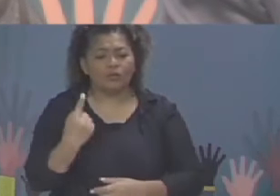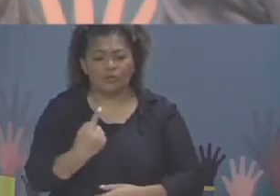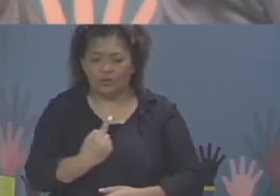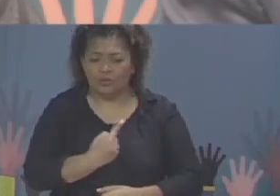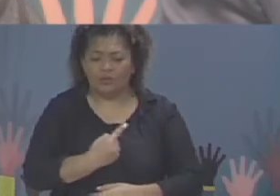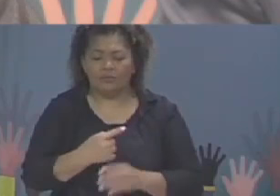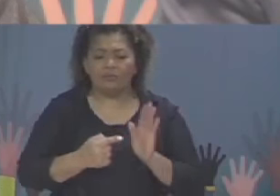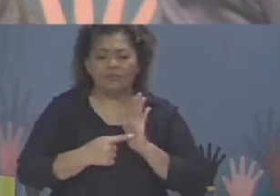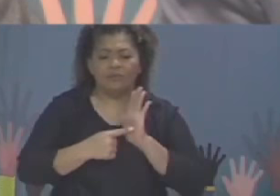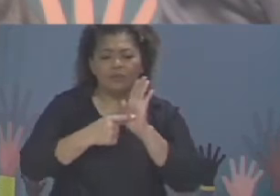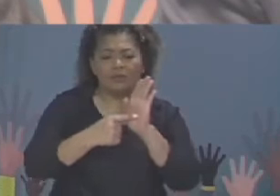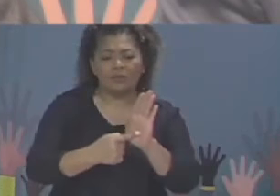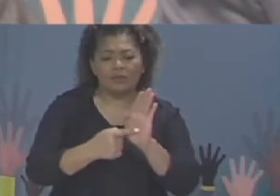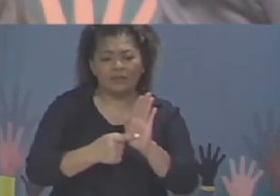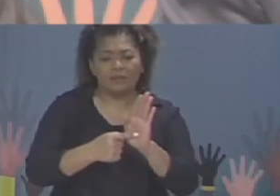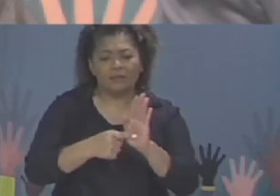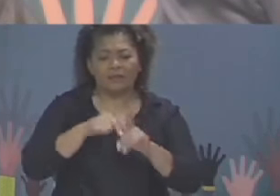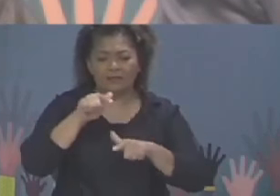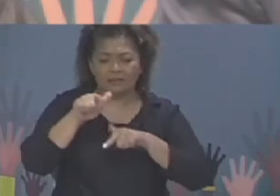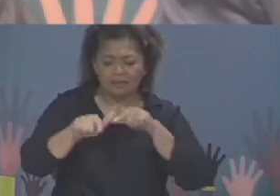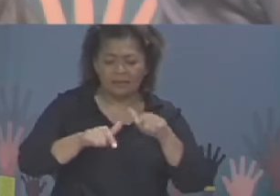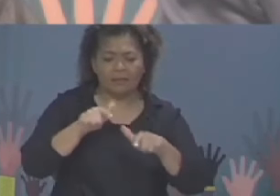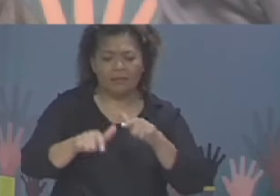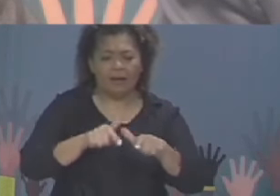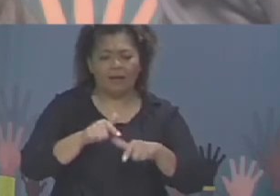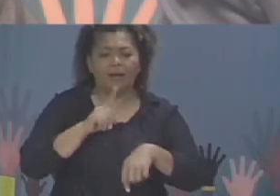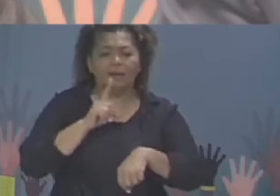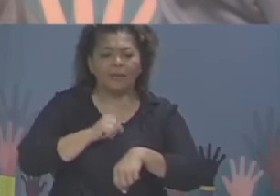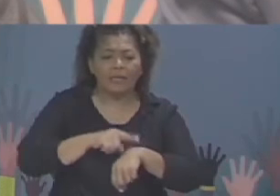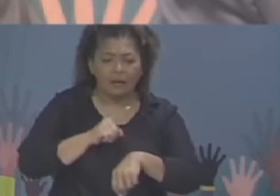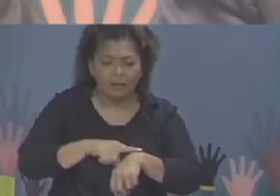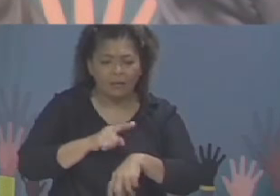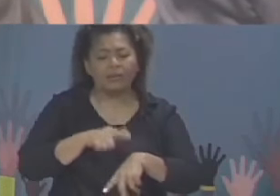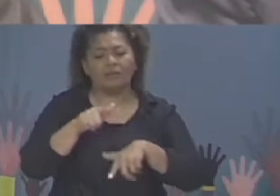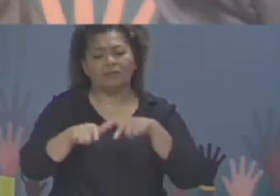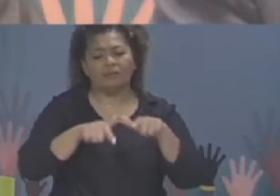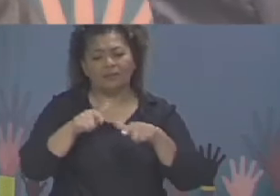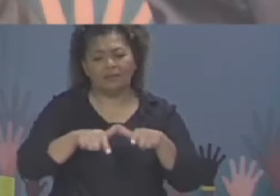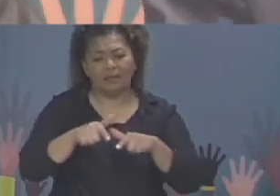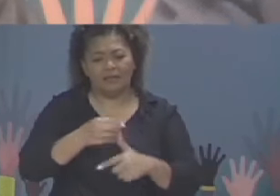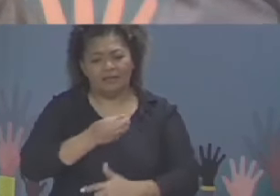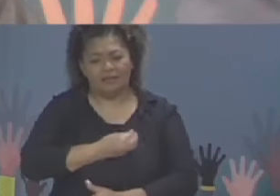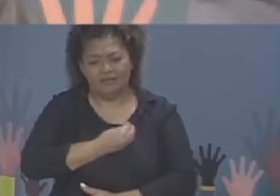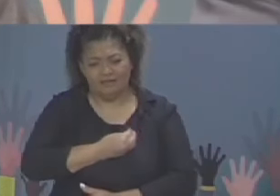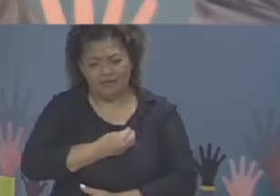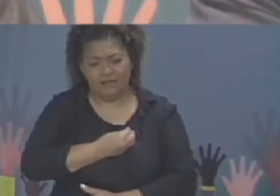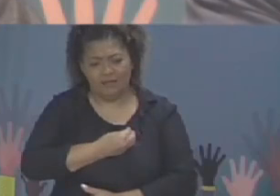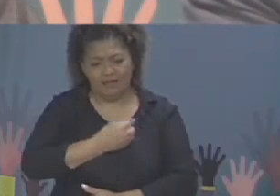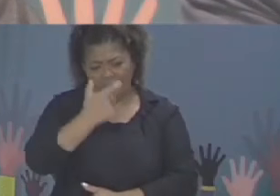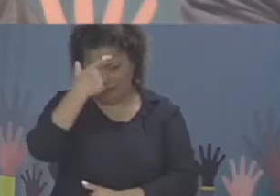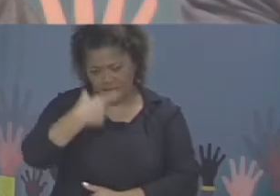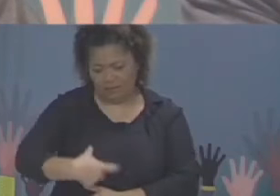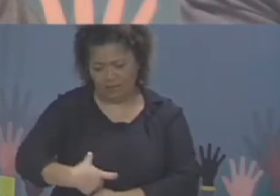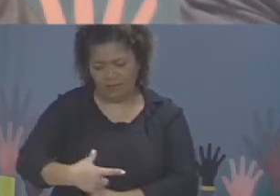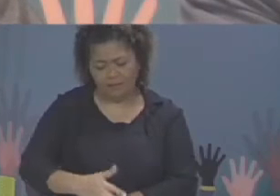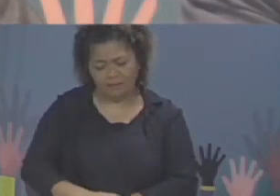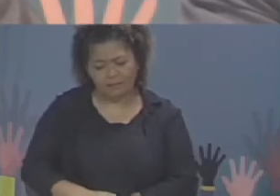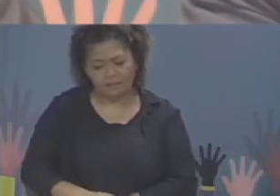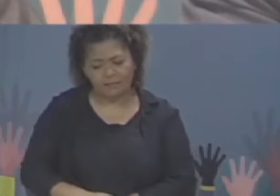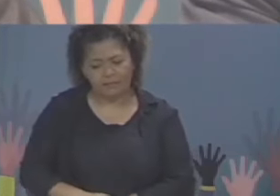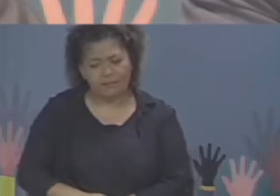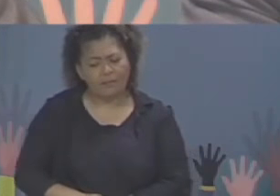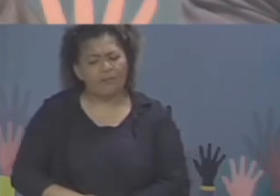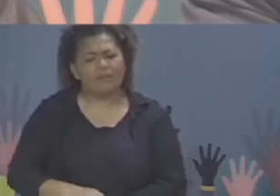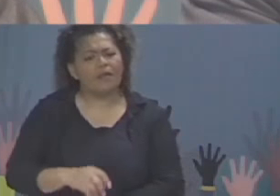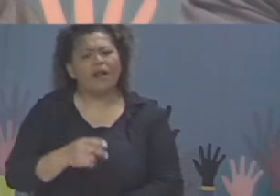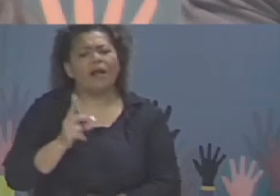exercício profissional enquanto trabalho, pela centralidade do trabalho na vida humana. E isso é muito importante porque, na verdade, não dá para